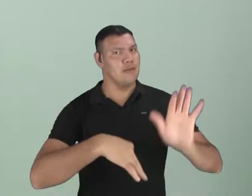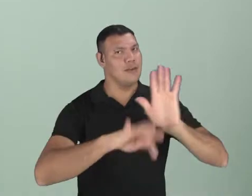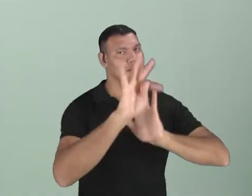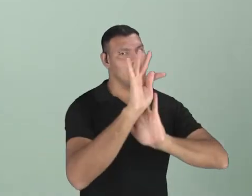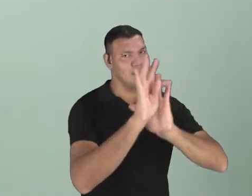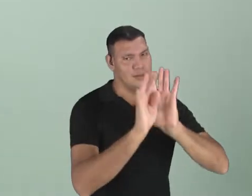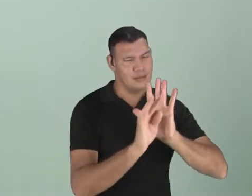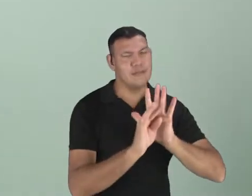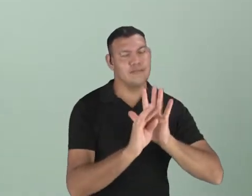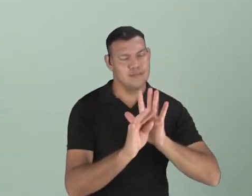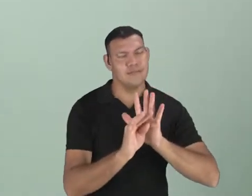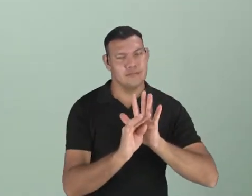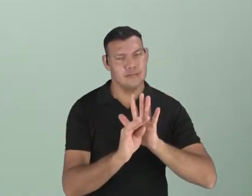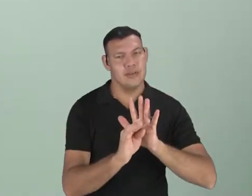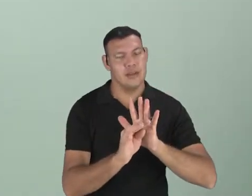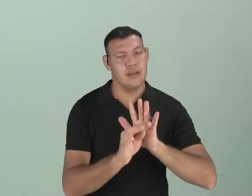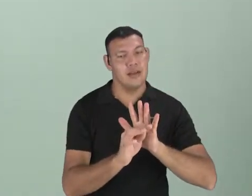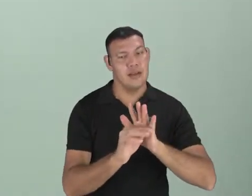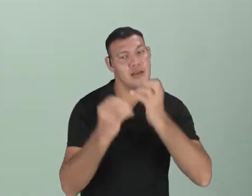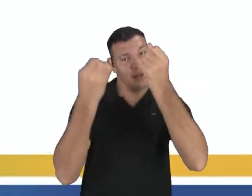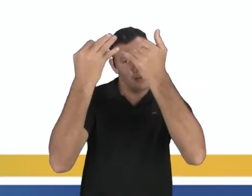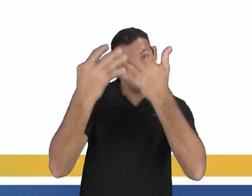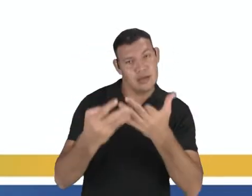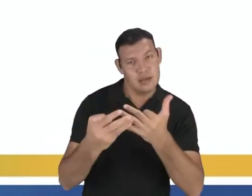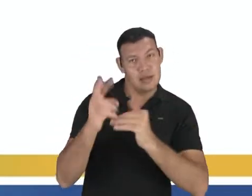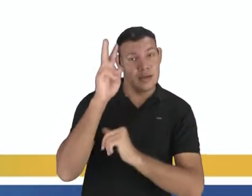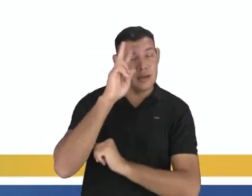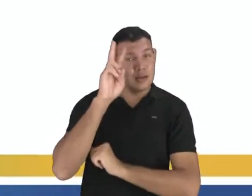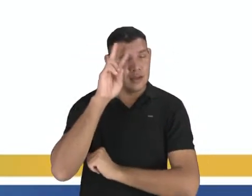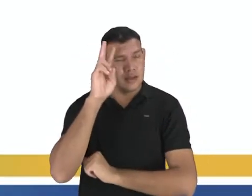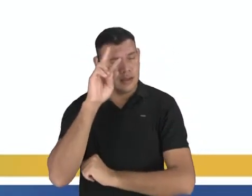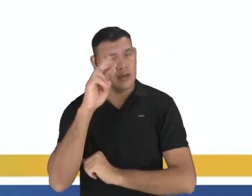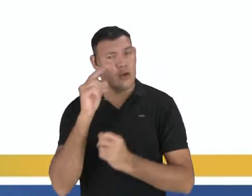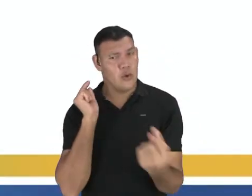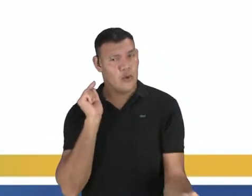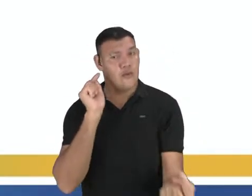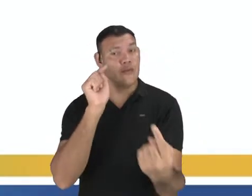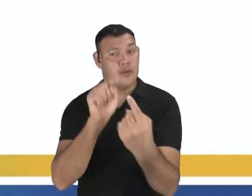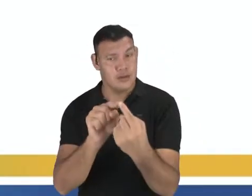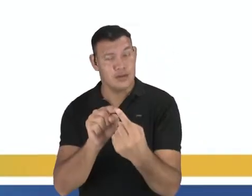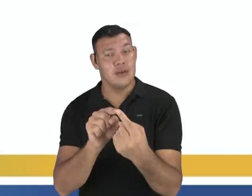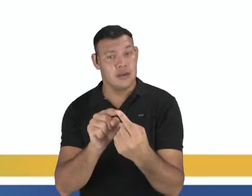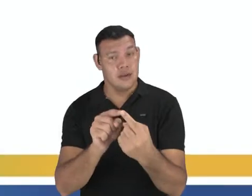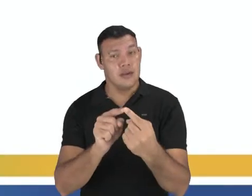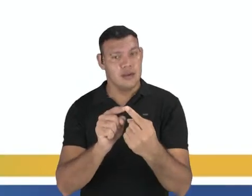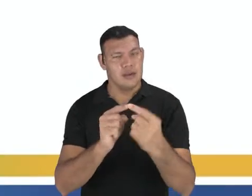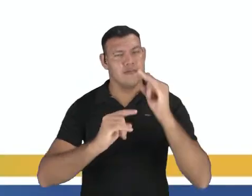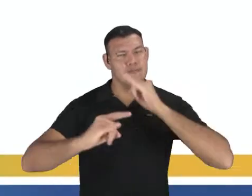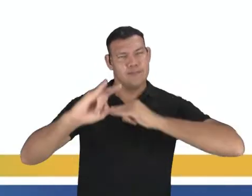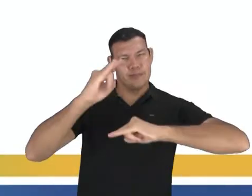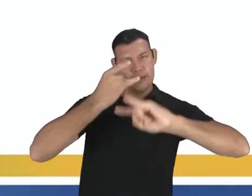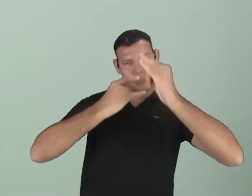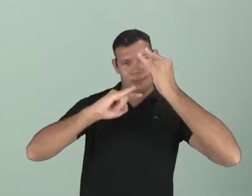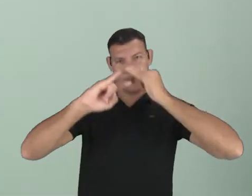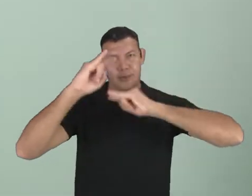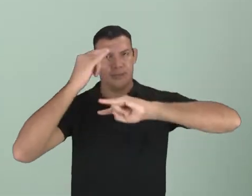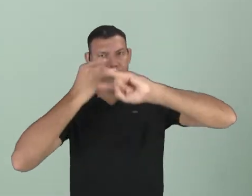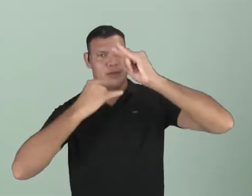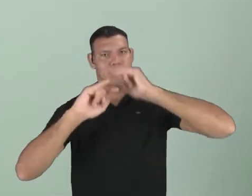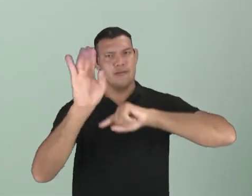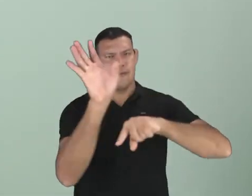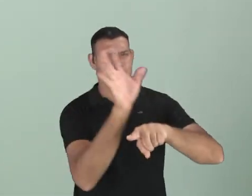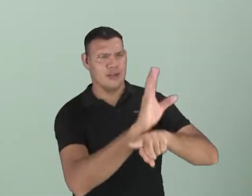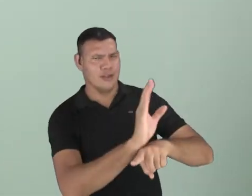quê? De contar histórias. Ele tem como finalidade o quê? Entreter. Sabe os filmes que você assiste,